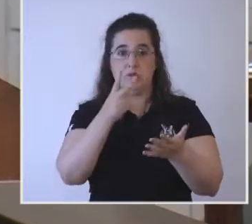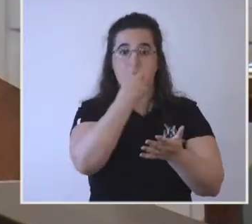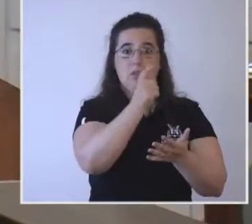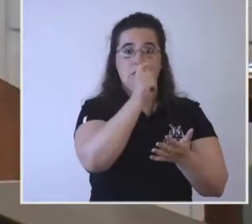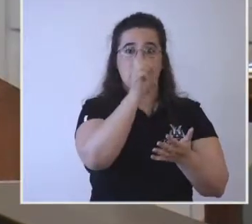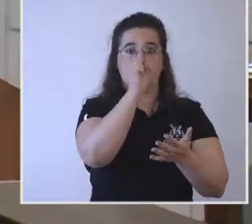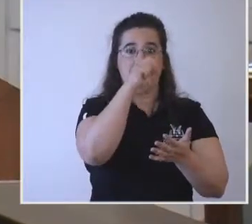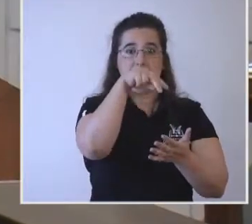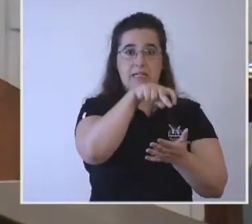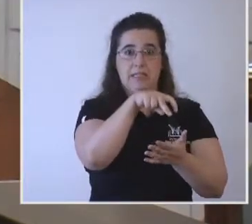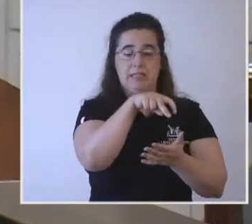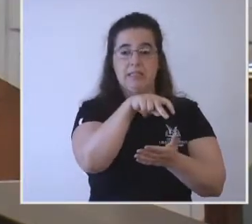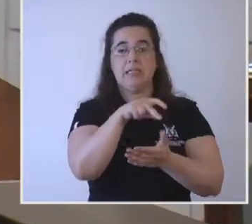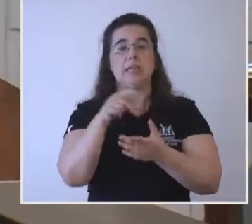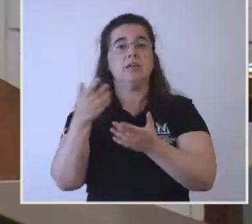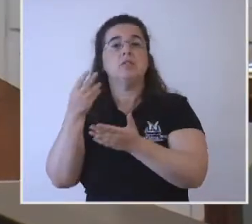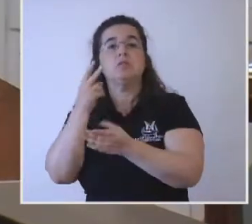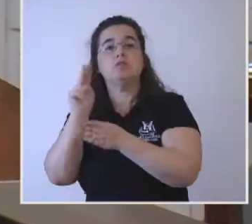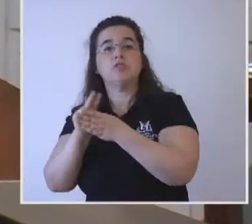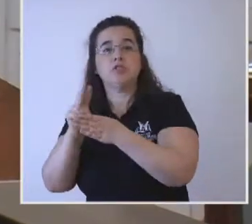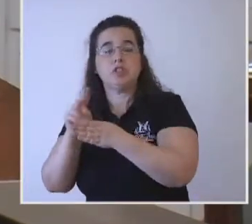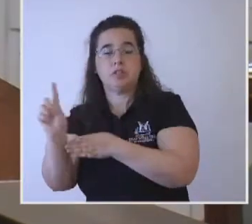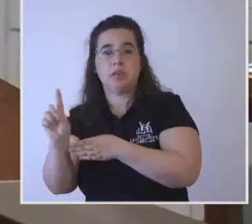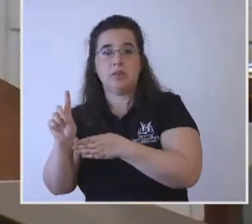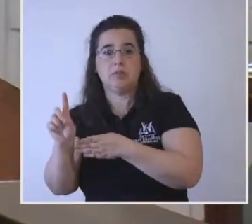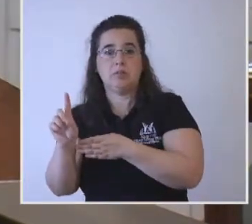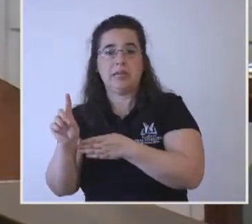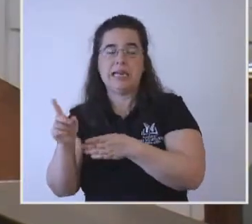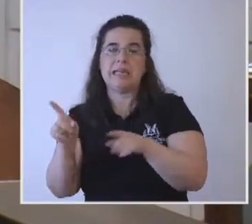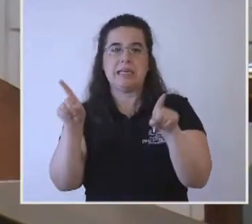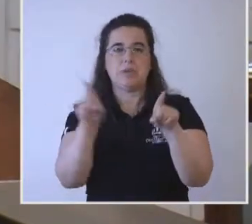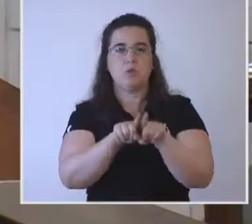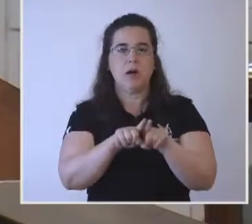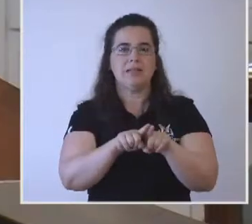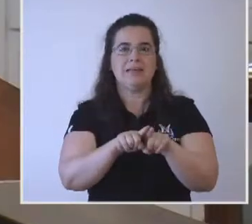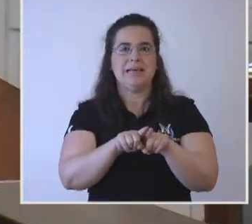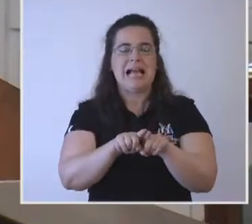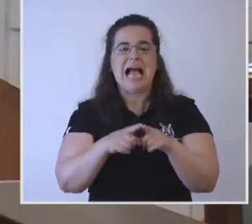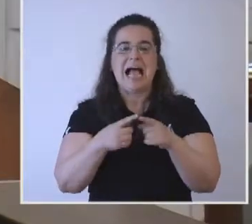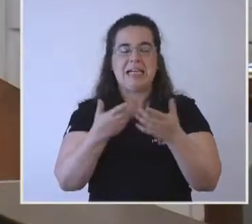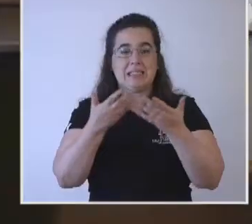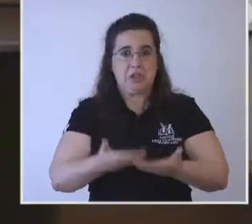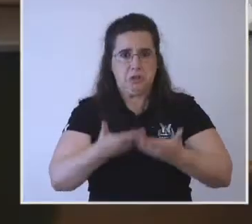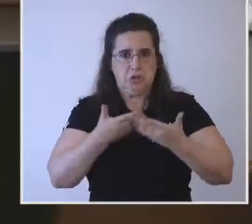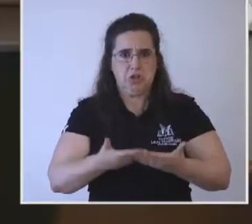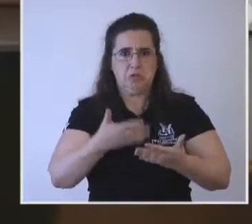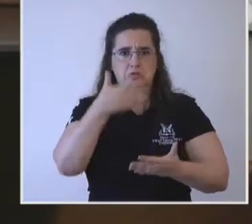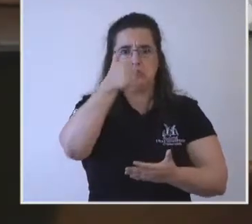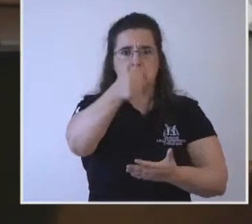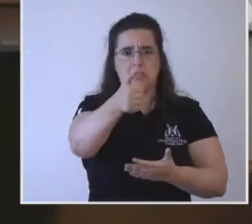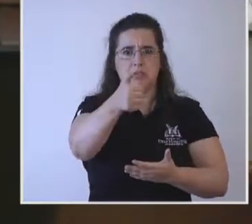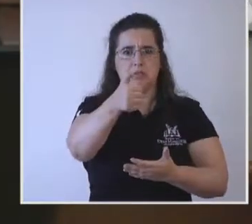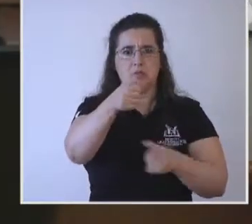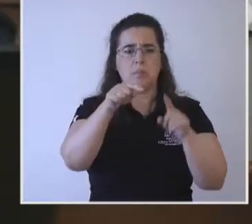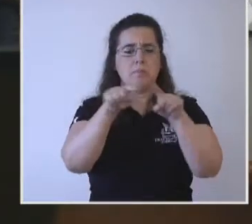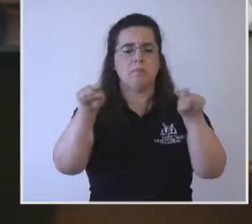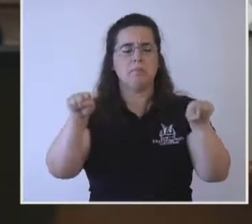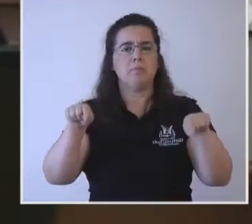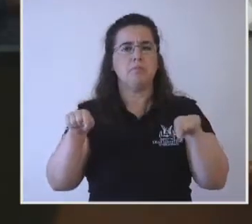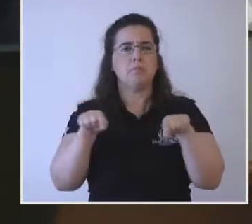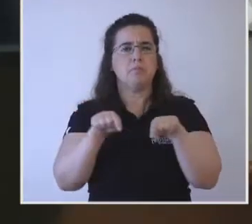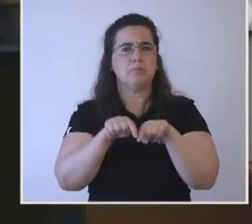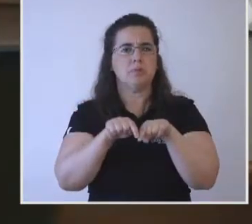não vegetarianos era também naquela altura de 5 kg por metro quadrado. Mas verificaram uma outra coisa interessante. É que,